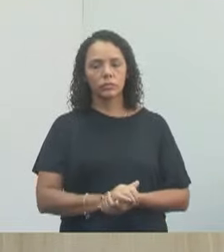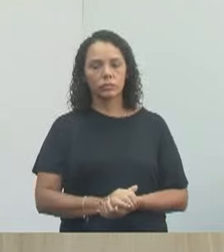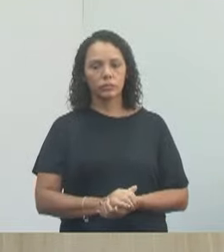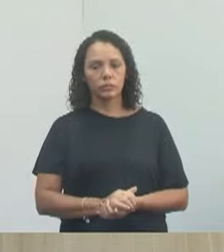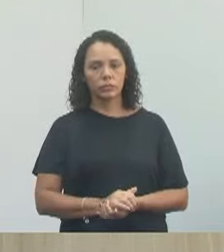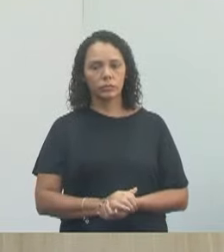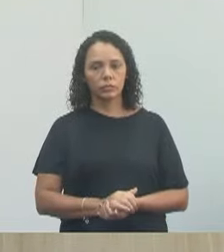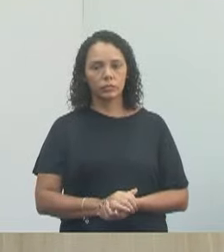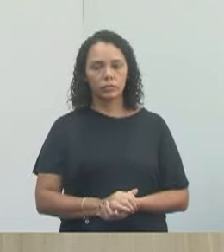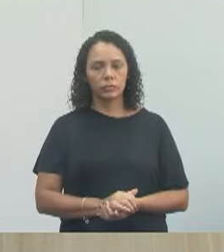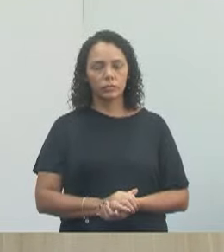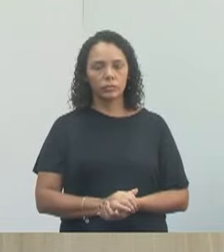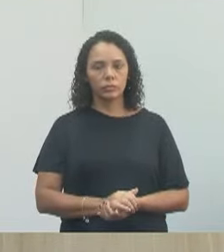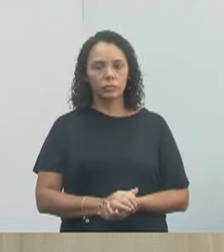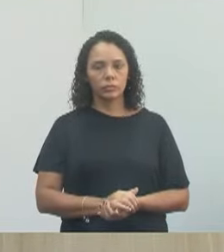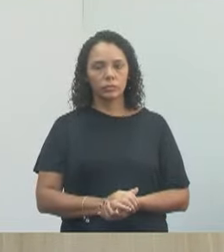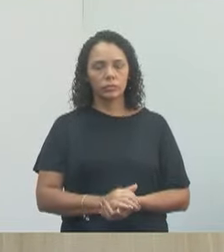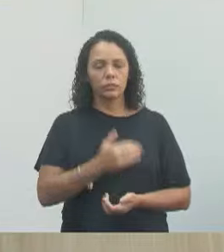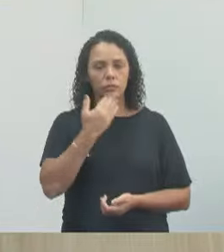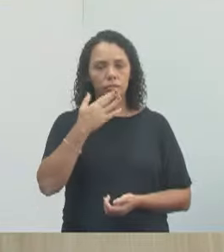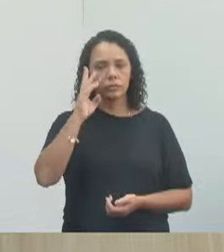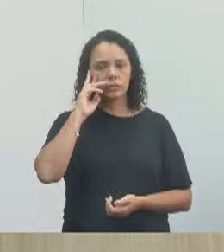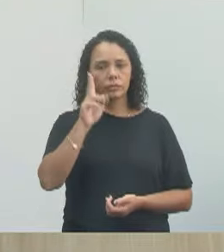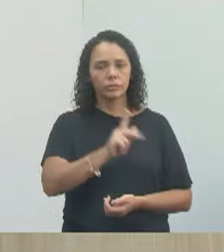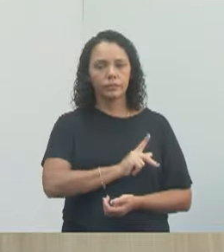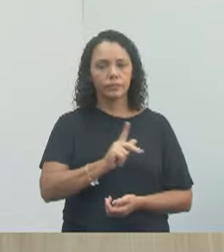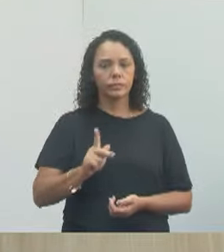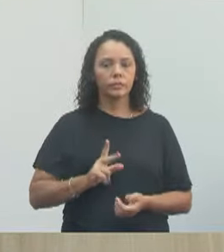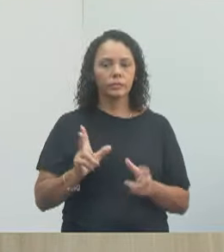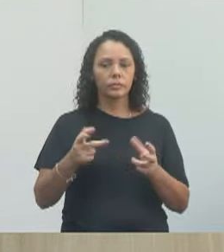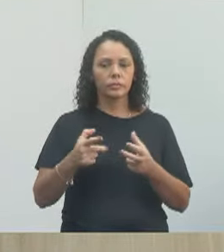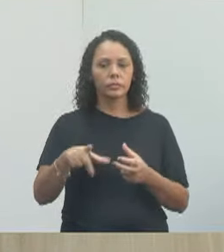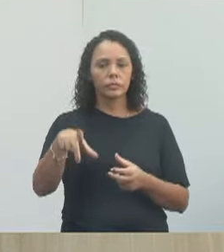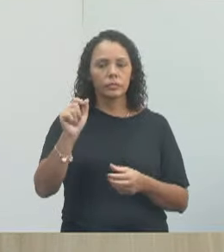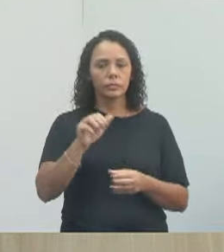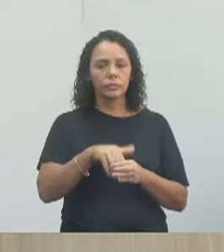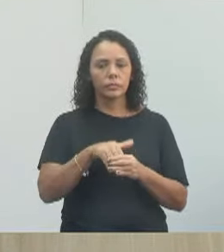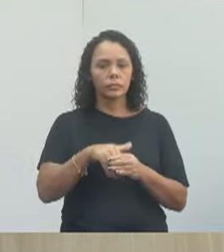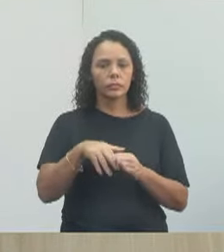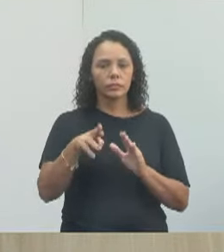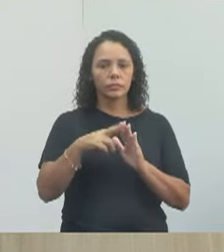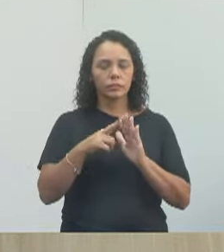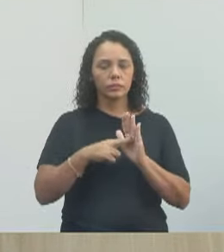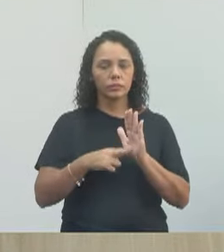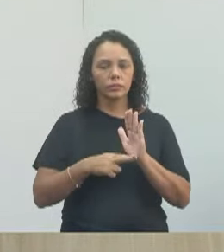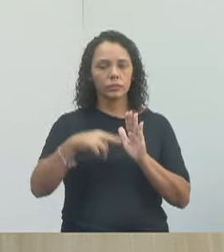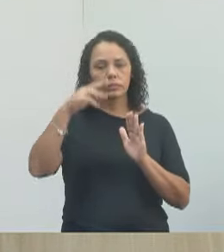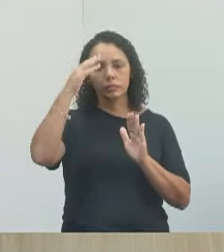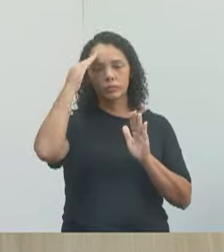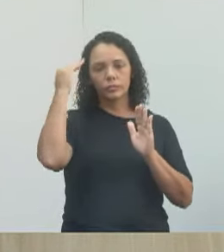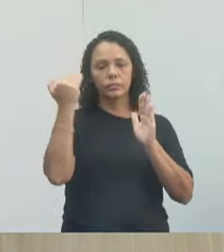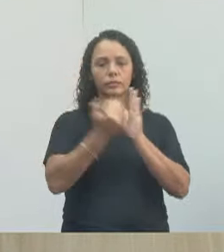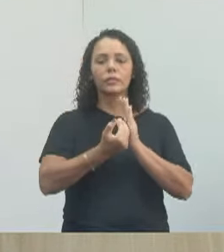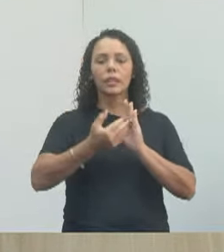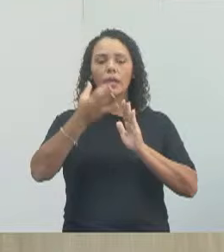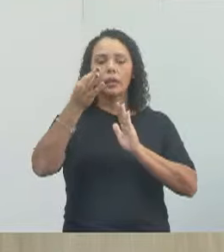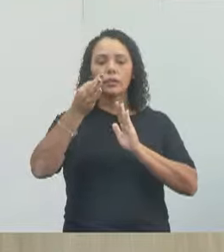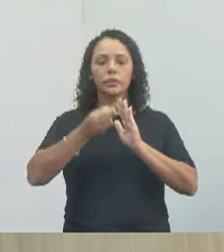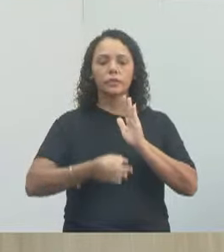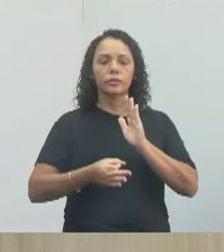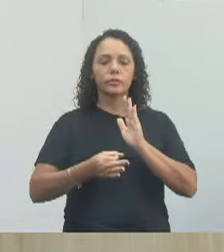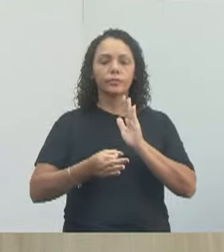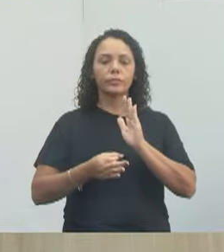117 requeremos A excelent senhor presidente casa ouvido e aprovado pelio plenário cumprid as